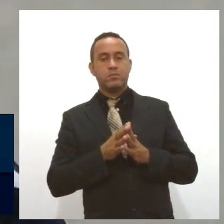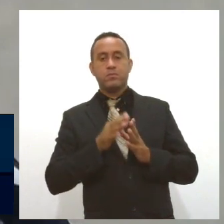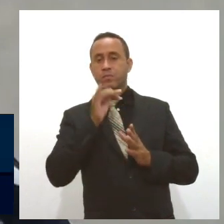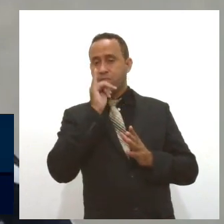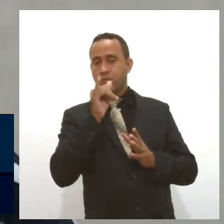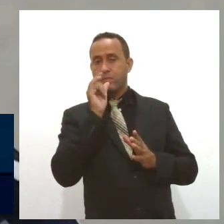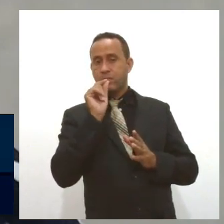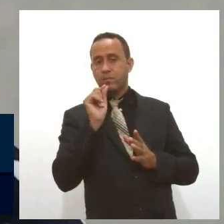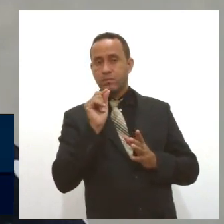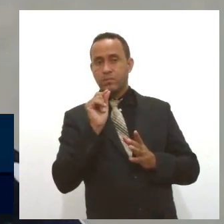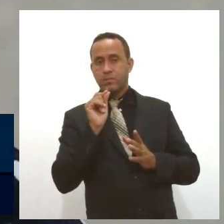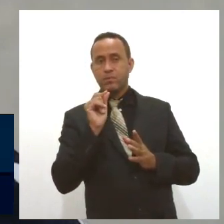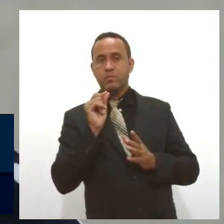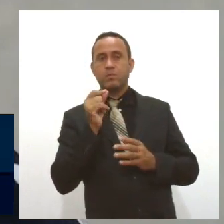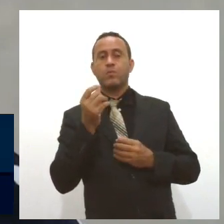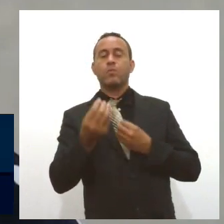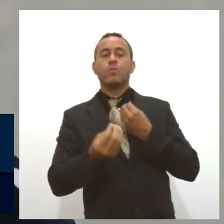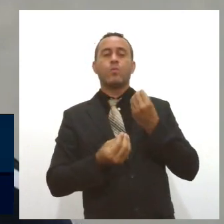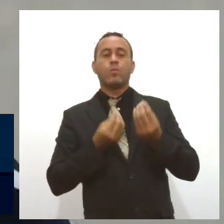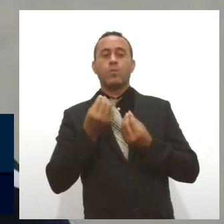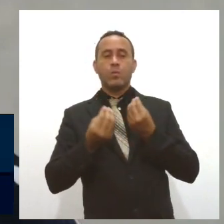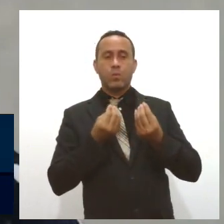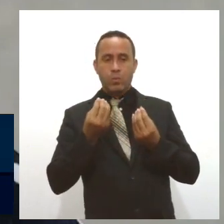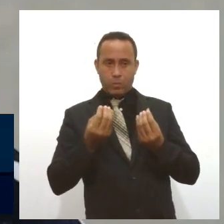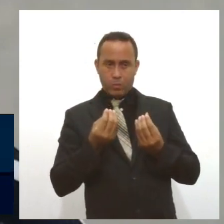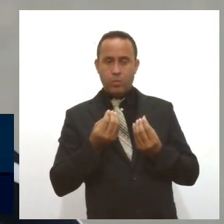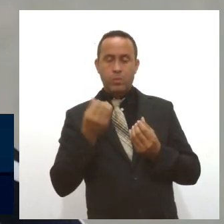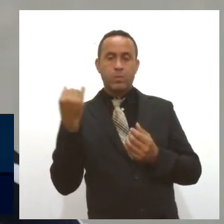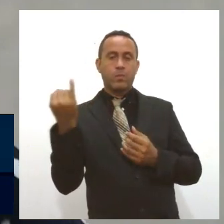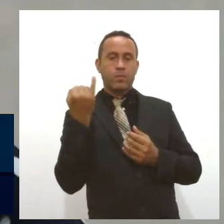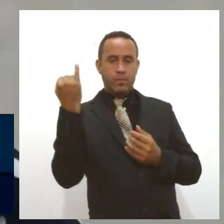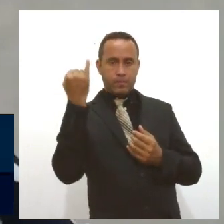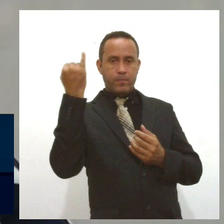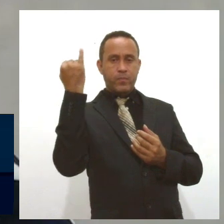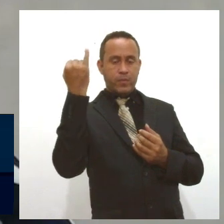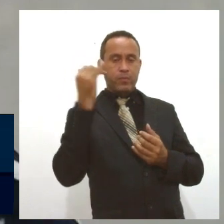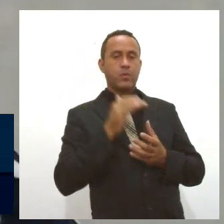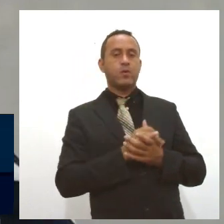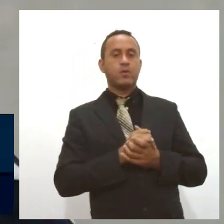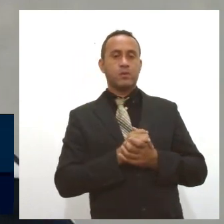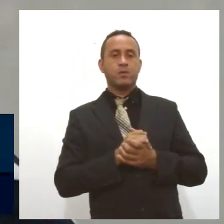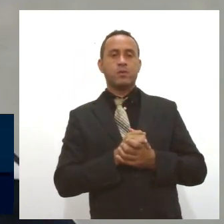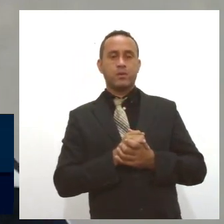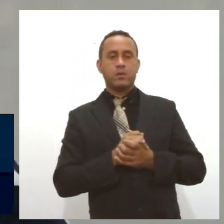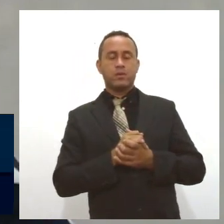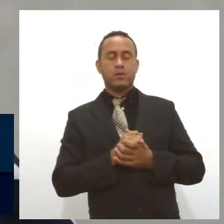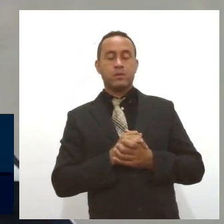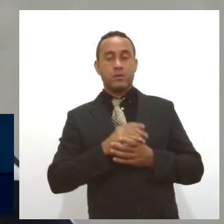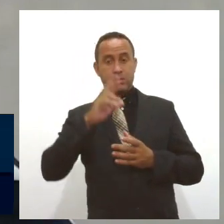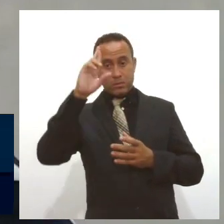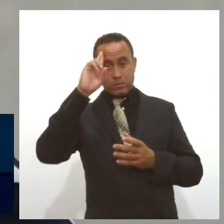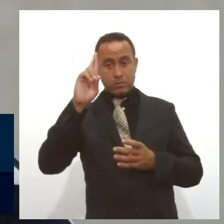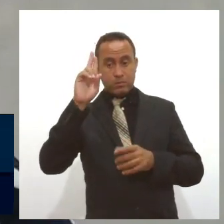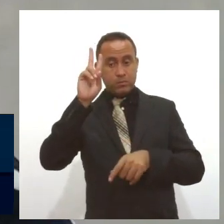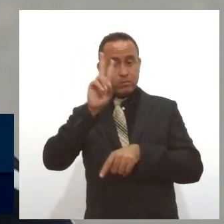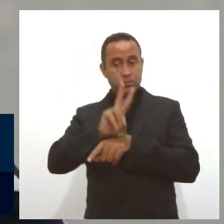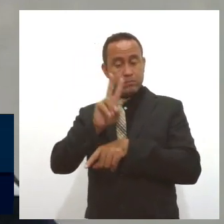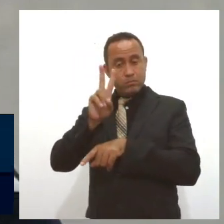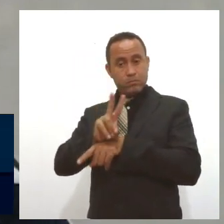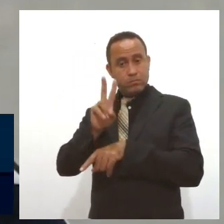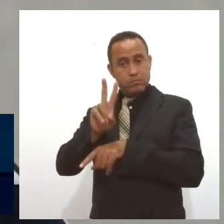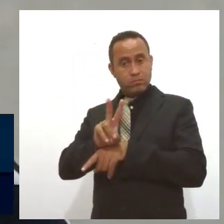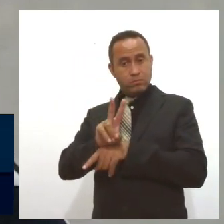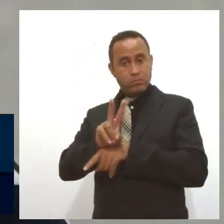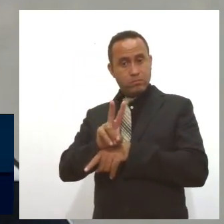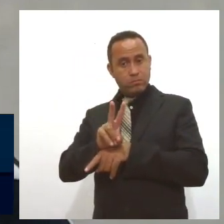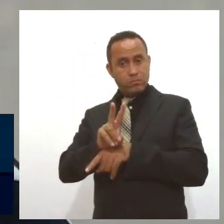dizer assim, do quanto é importante esta superintendência para o nosso estado e